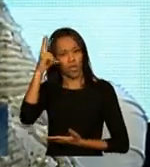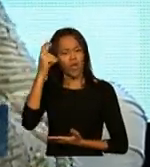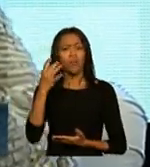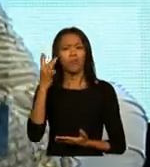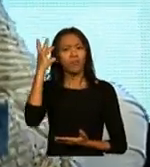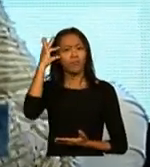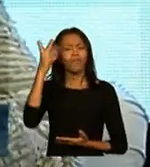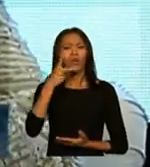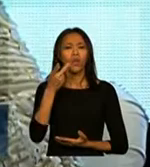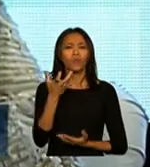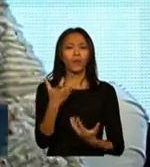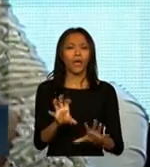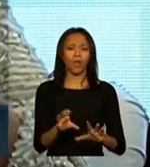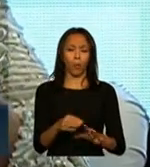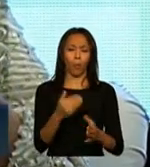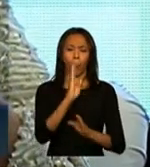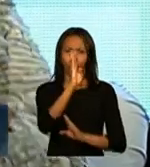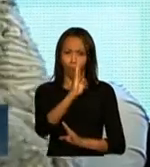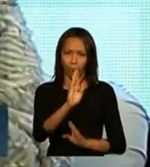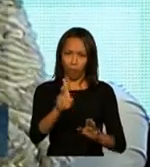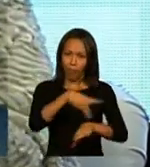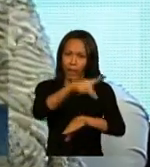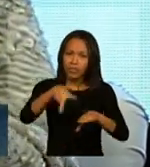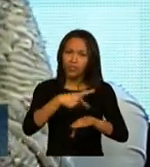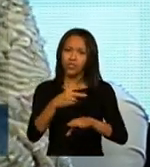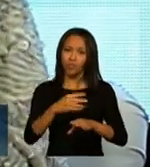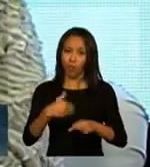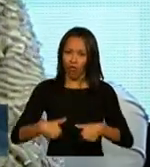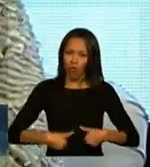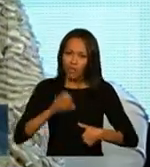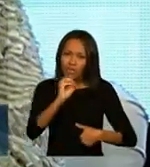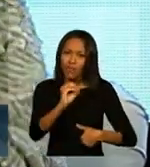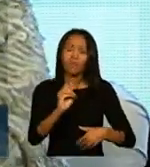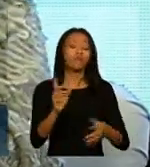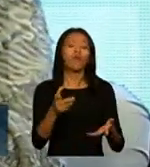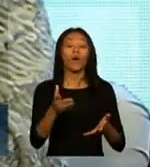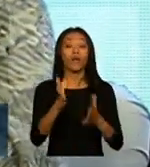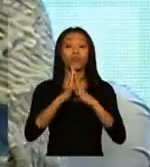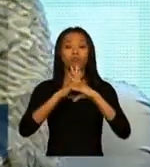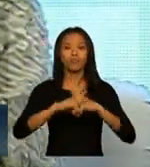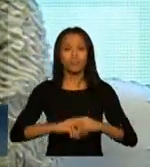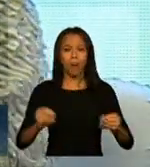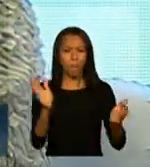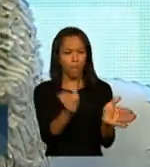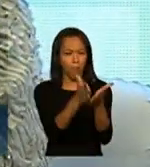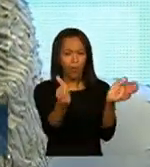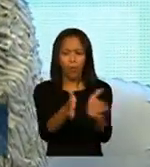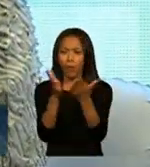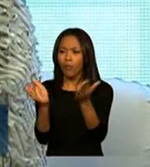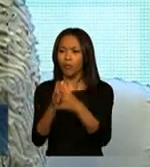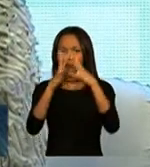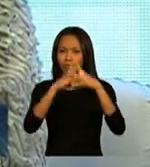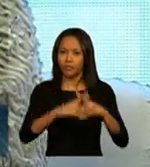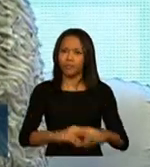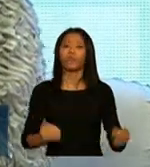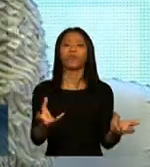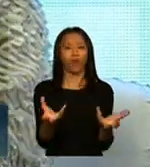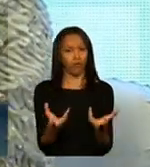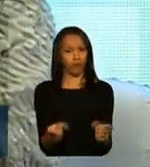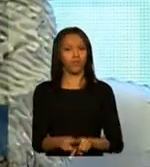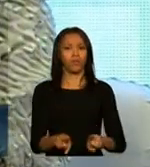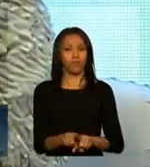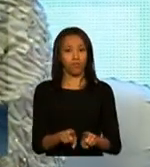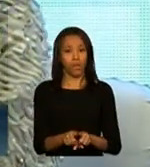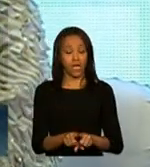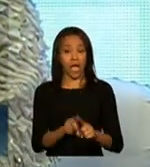com fome zero, porque essa luta nós ganhamos. Eu quero um país agora sem miséria. As metas que nós estamos estabelecendo para nós